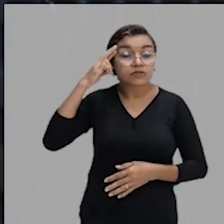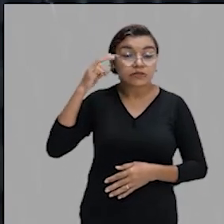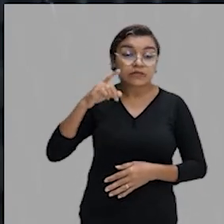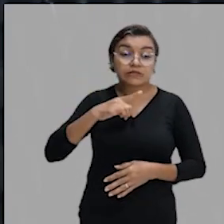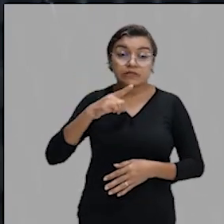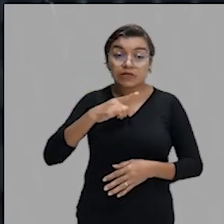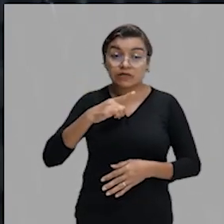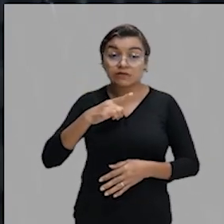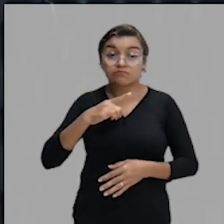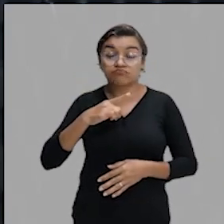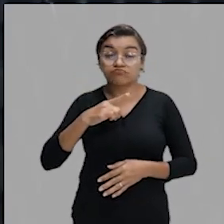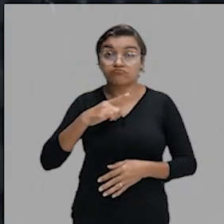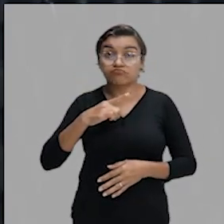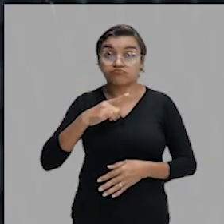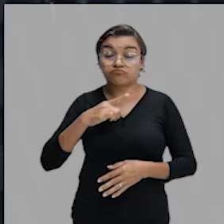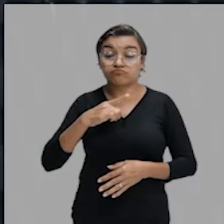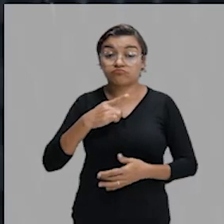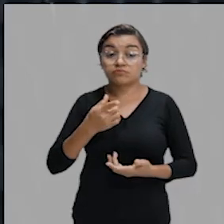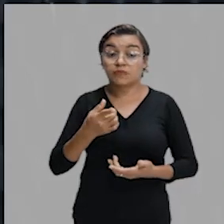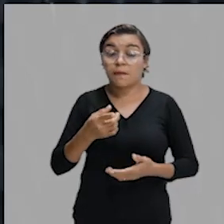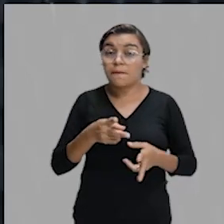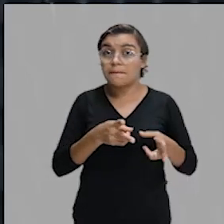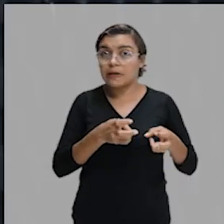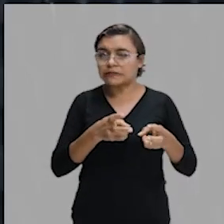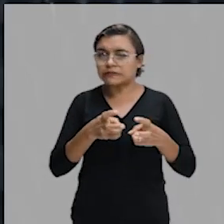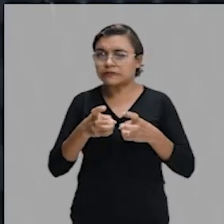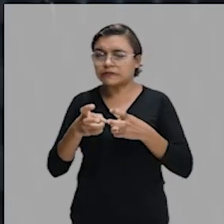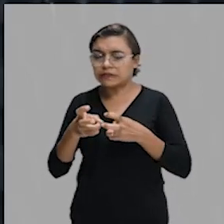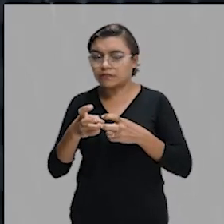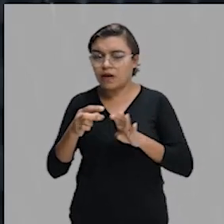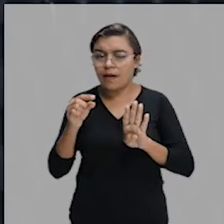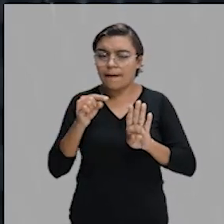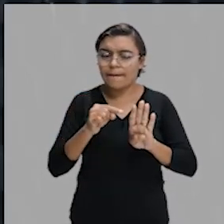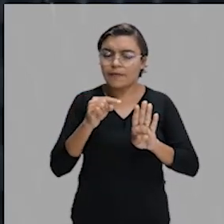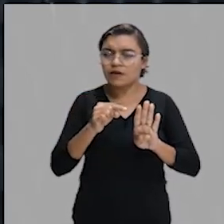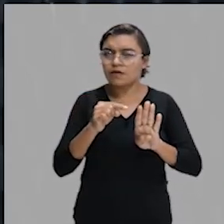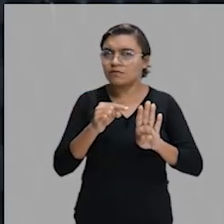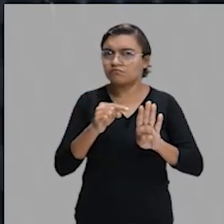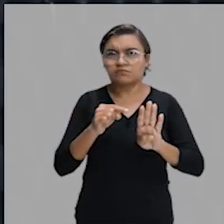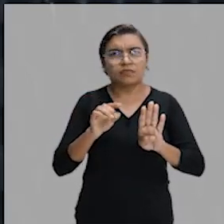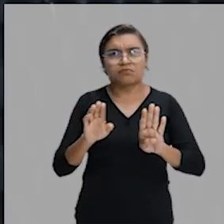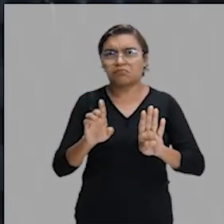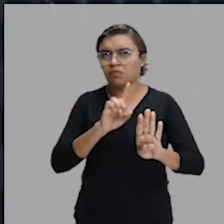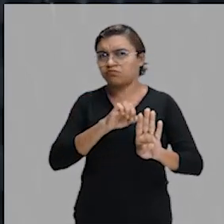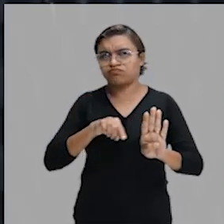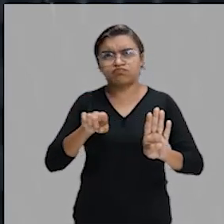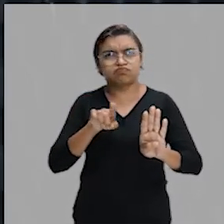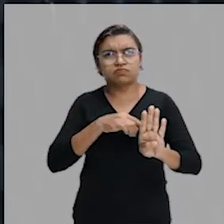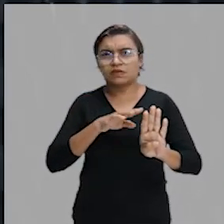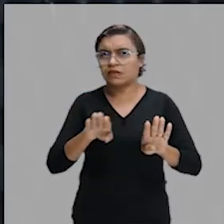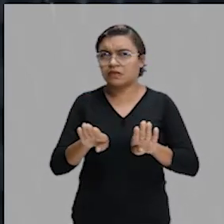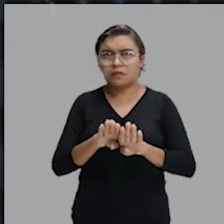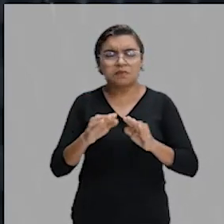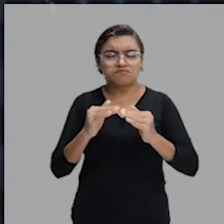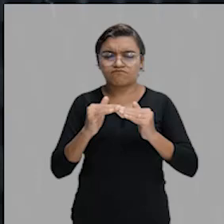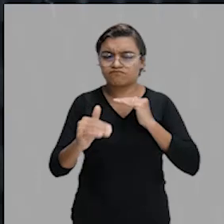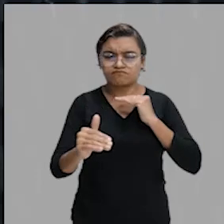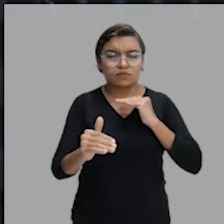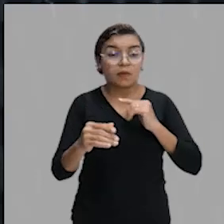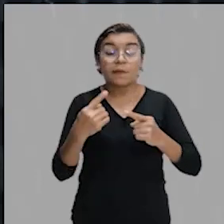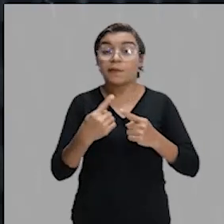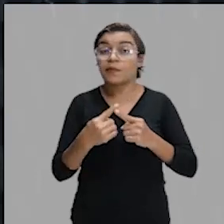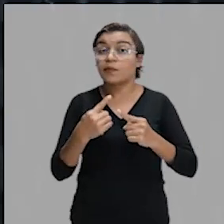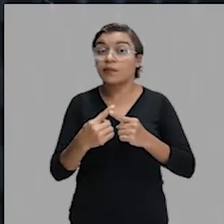na primeira, certo? Você vai ver que a letra B também não faz sentido algum, tá certo? Porque está sendo